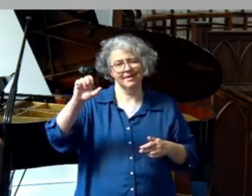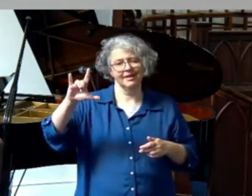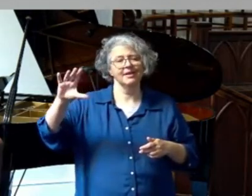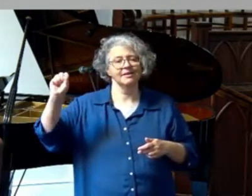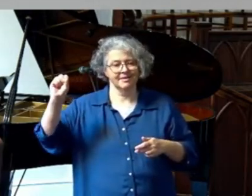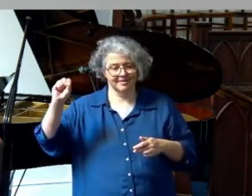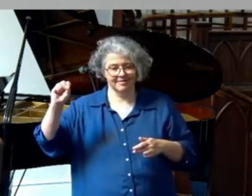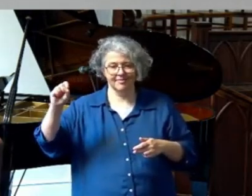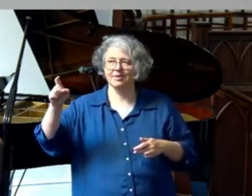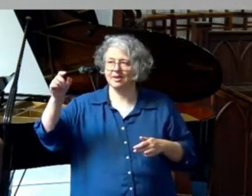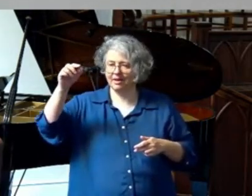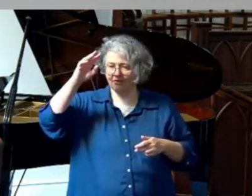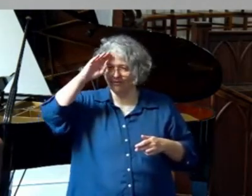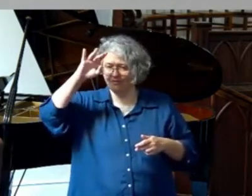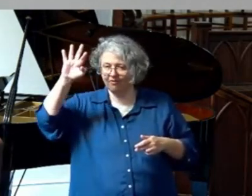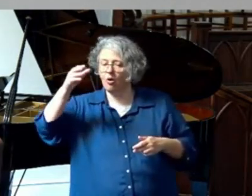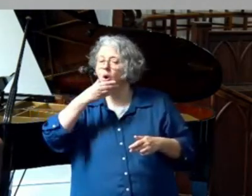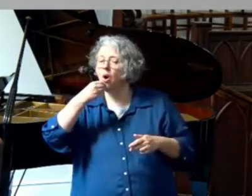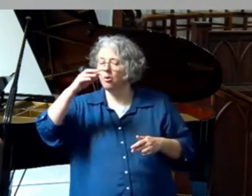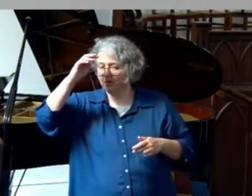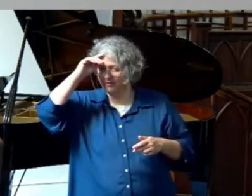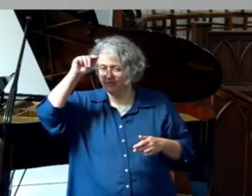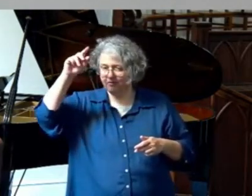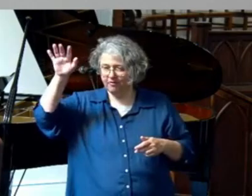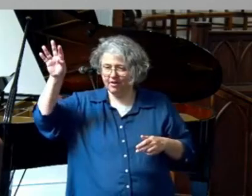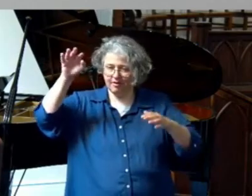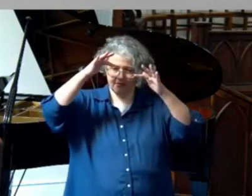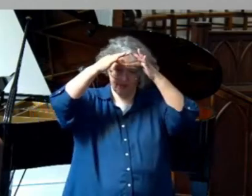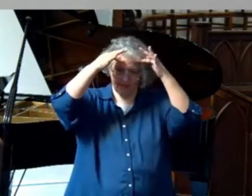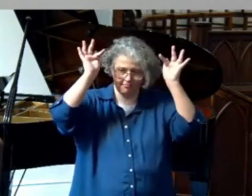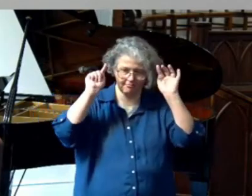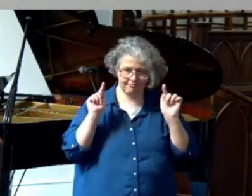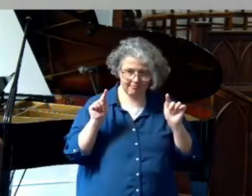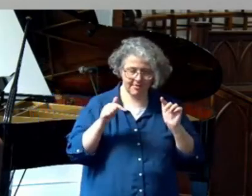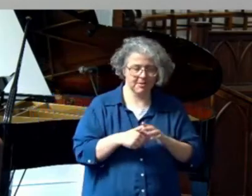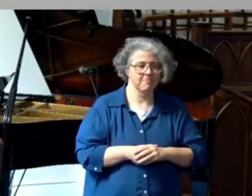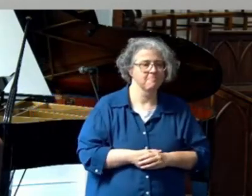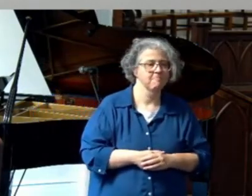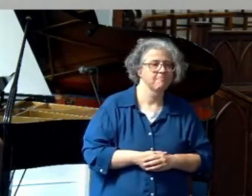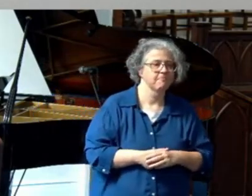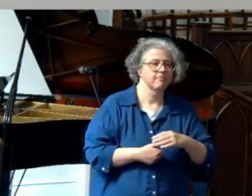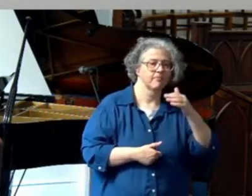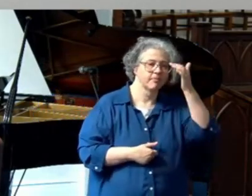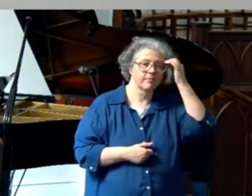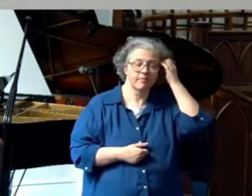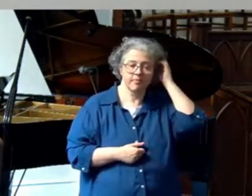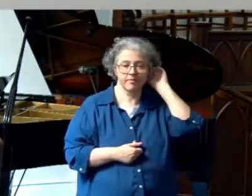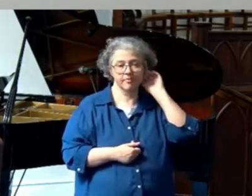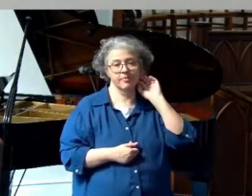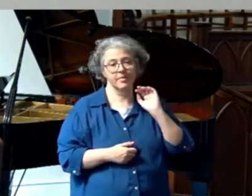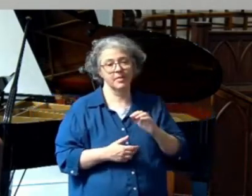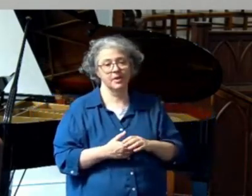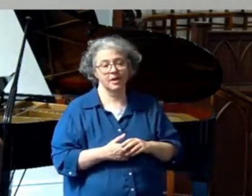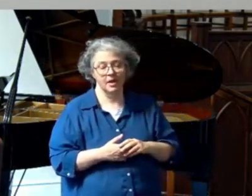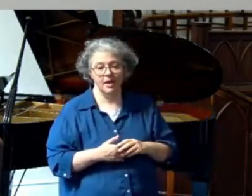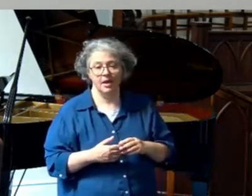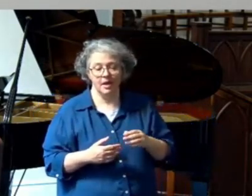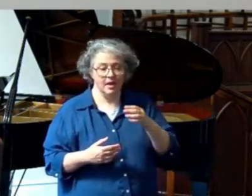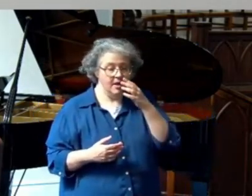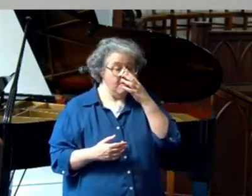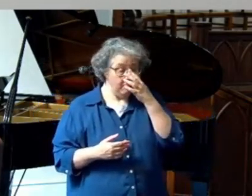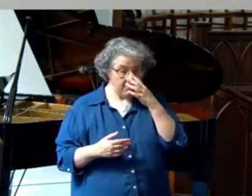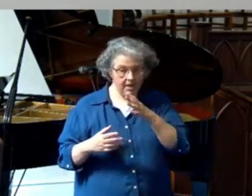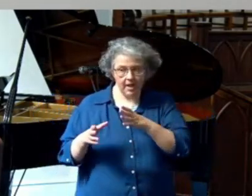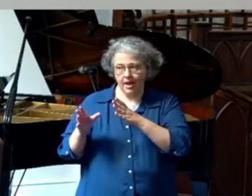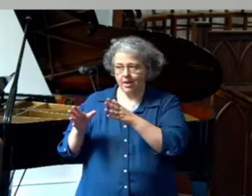de cristãos que, na verdade, o que eles são aristotélicos. O cristianismo vai num viés diferente.